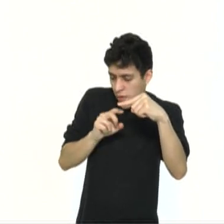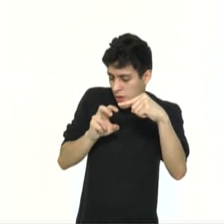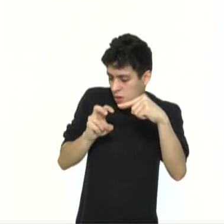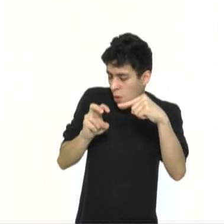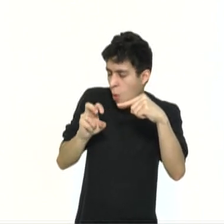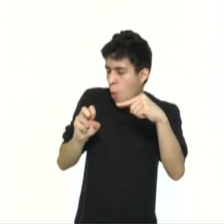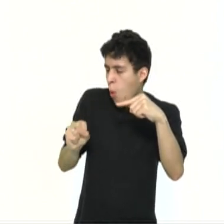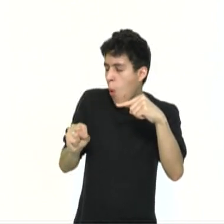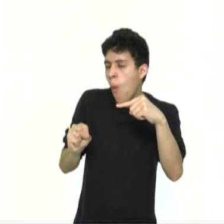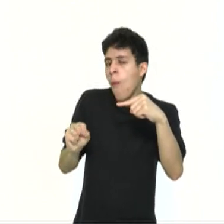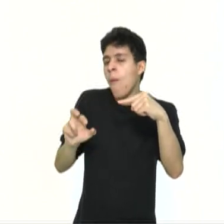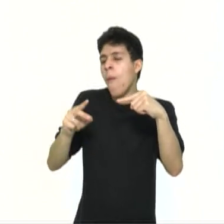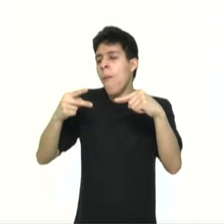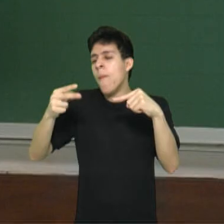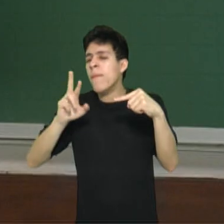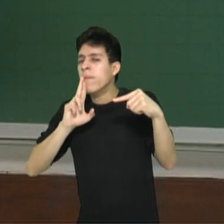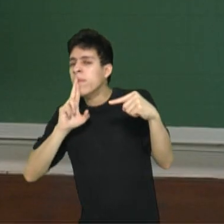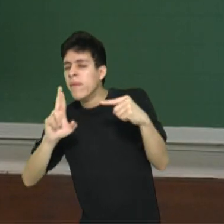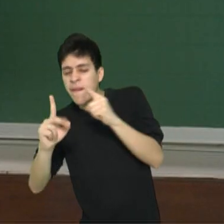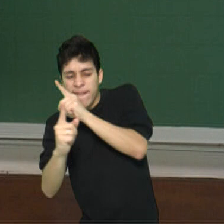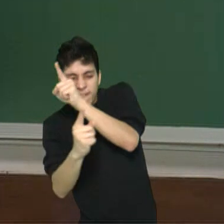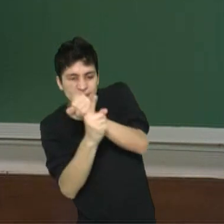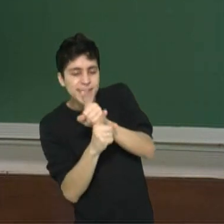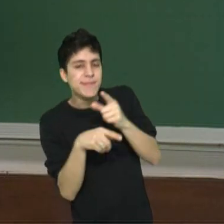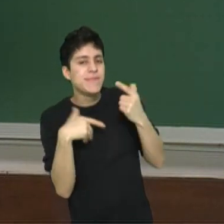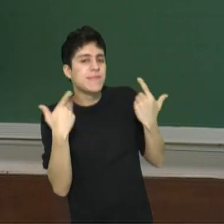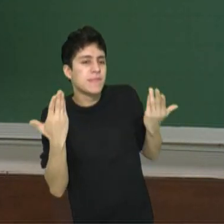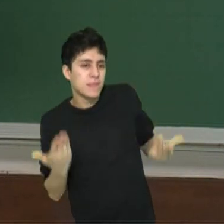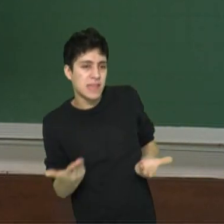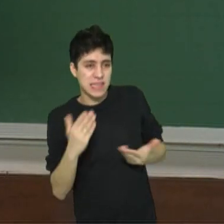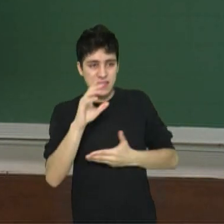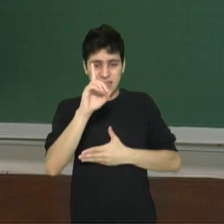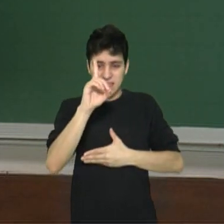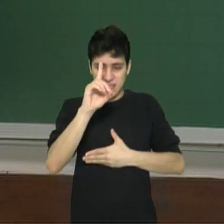9,58, o resultado que a gente encontra é de